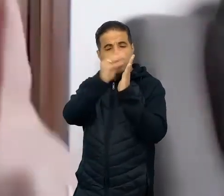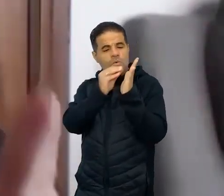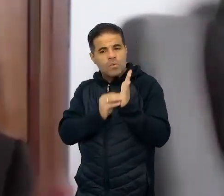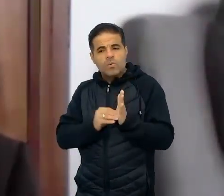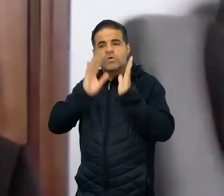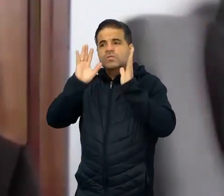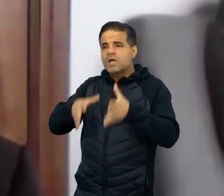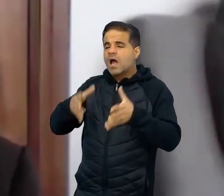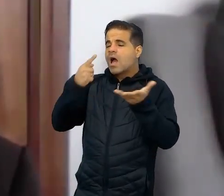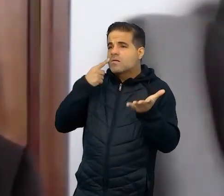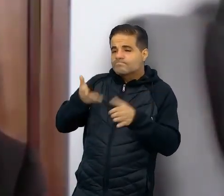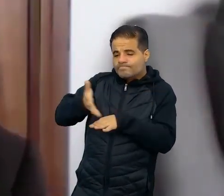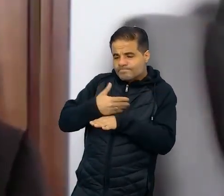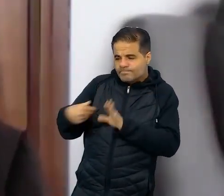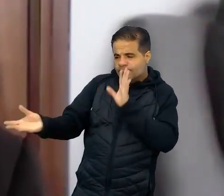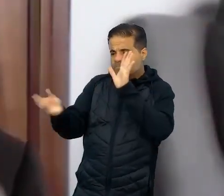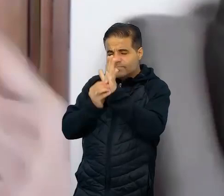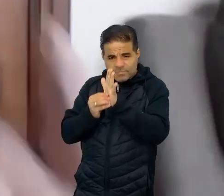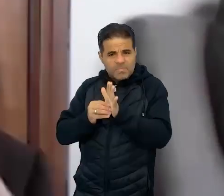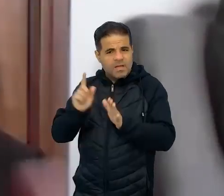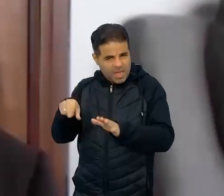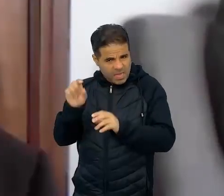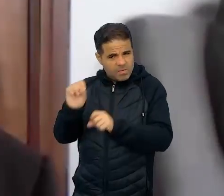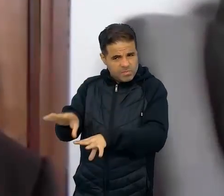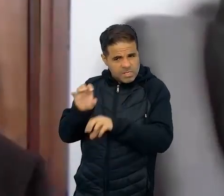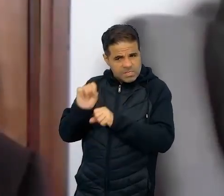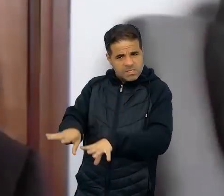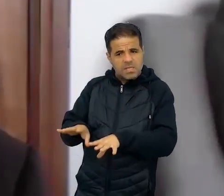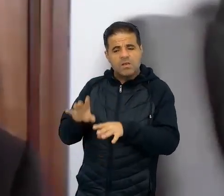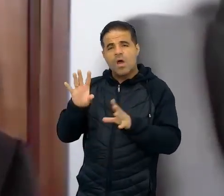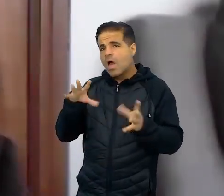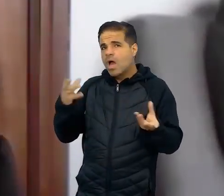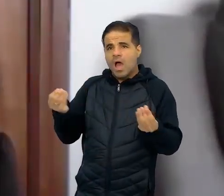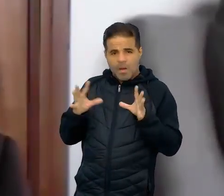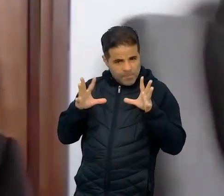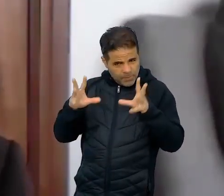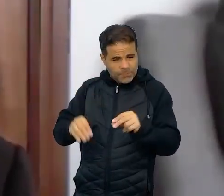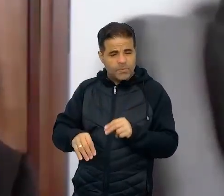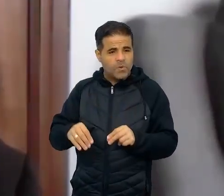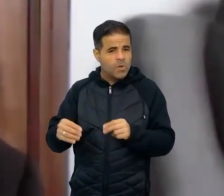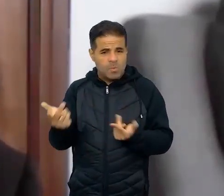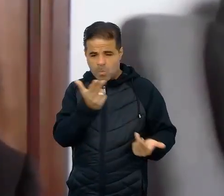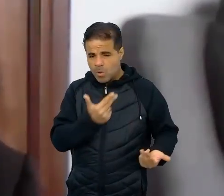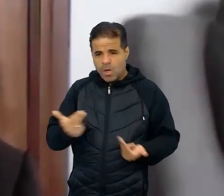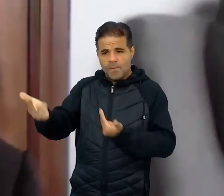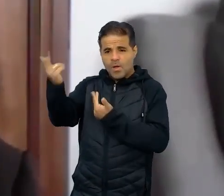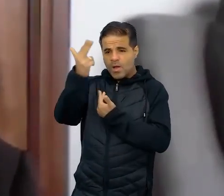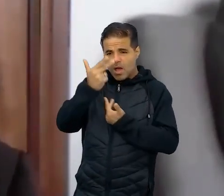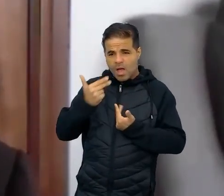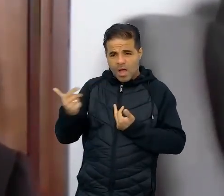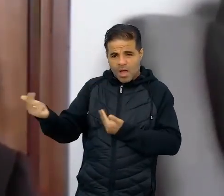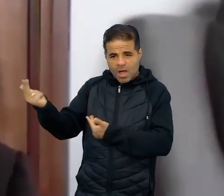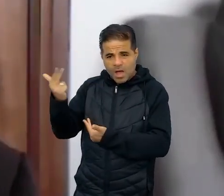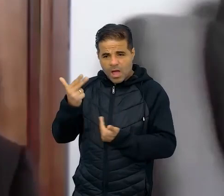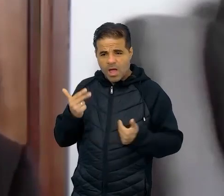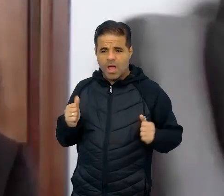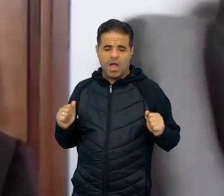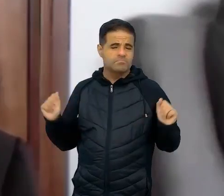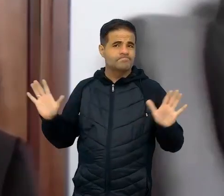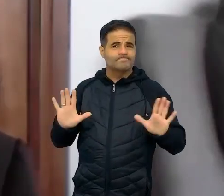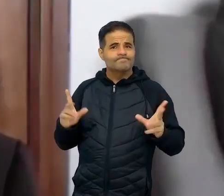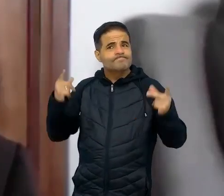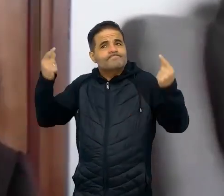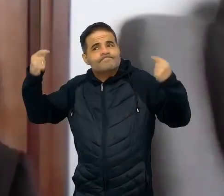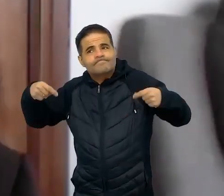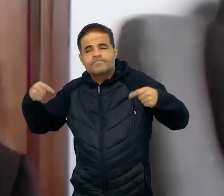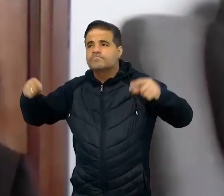está previsto? Será que eu ensino aquele conteúdo para todos da mesma forma? Né? Então, eu preciso